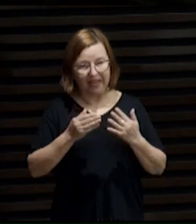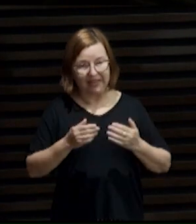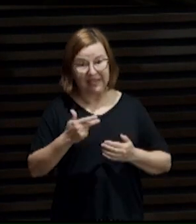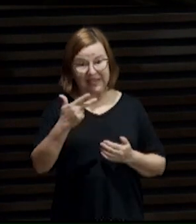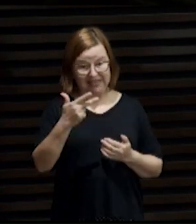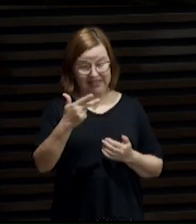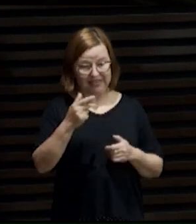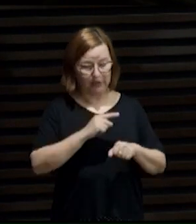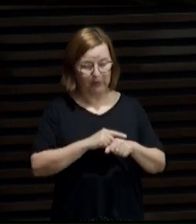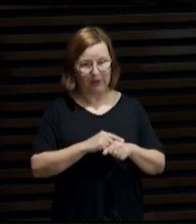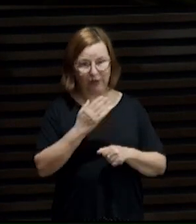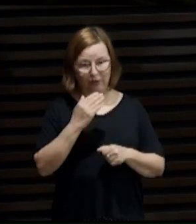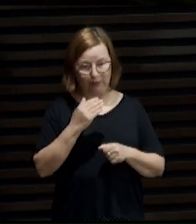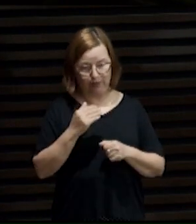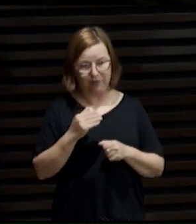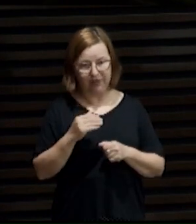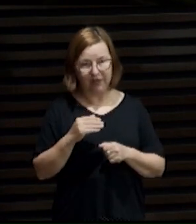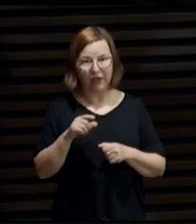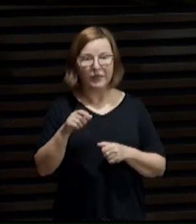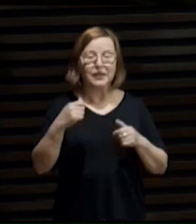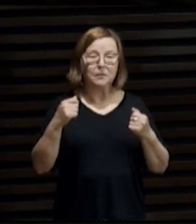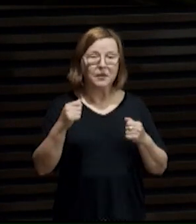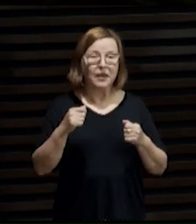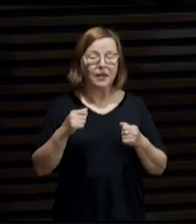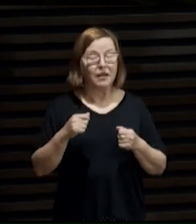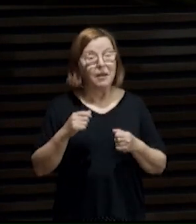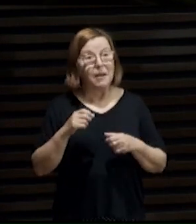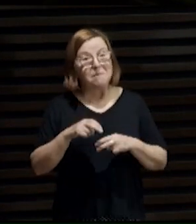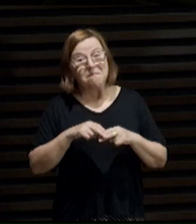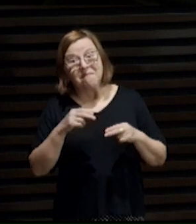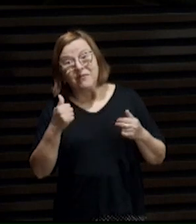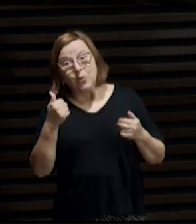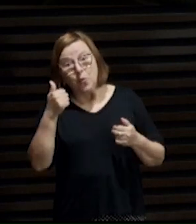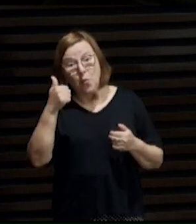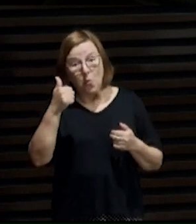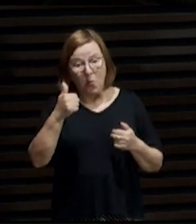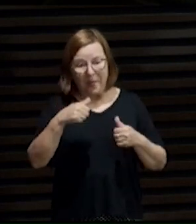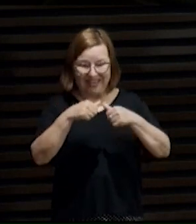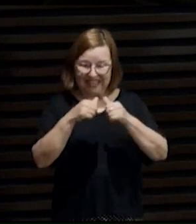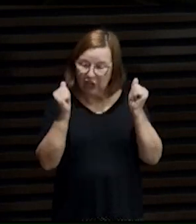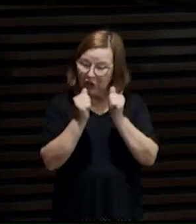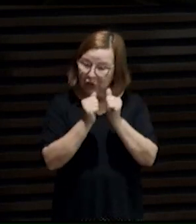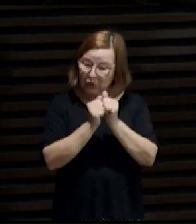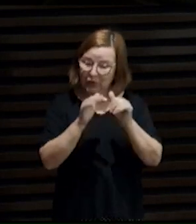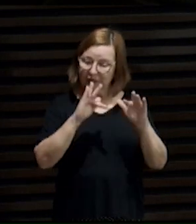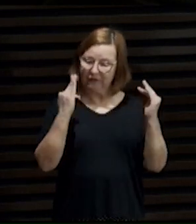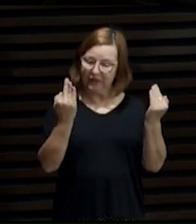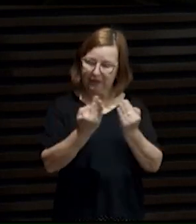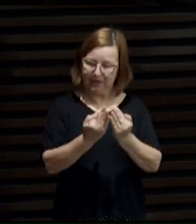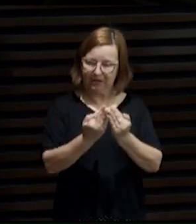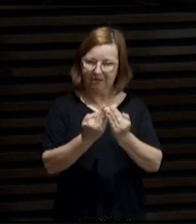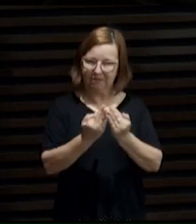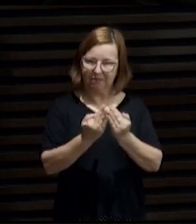juntos. Porque se não tem alguma coisa errada na tua agenda. É preciso que pelo menos uma